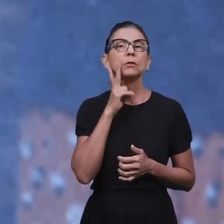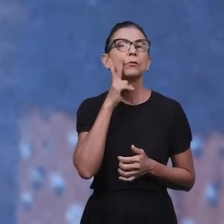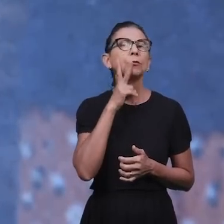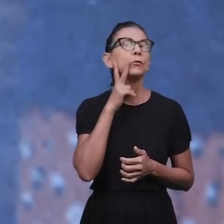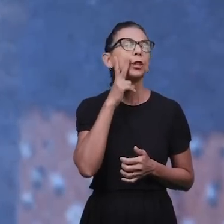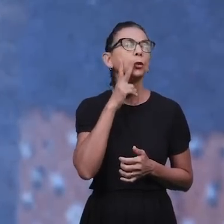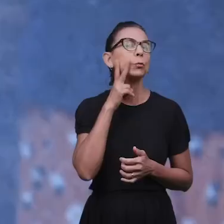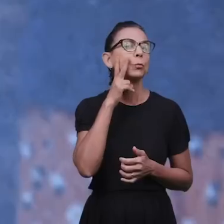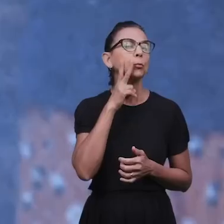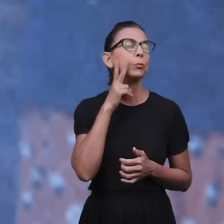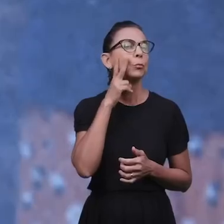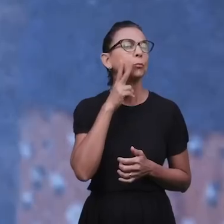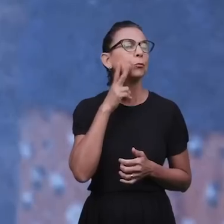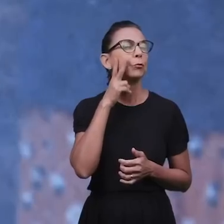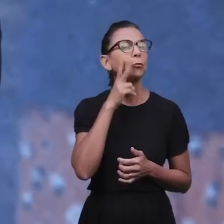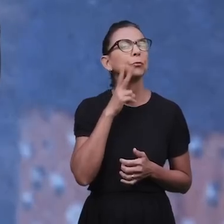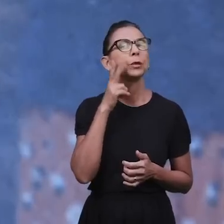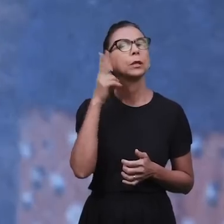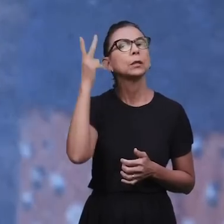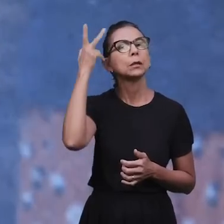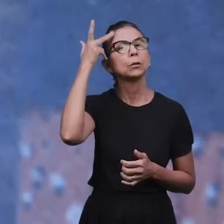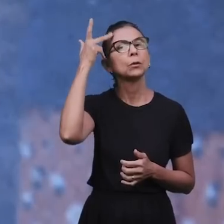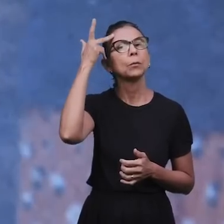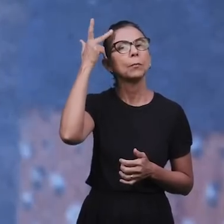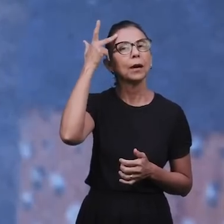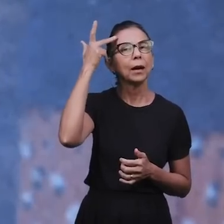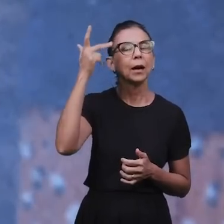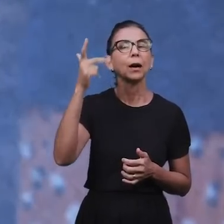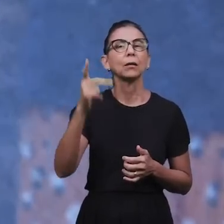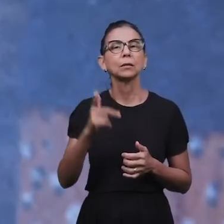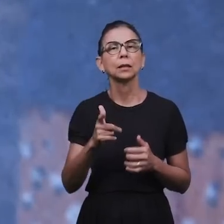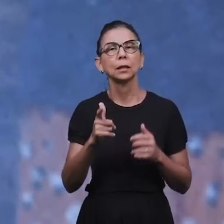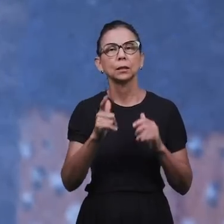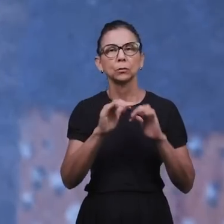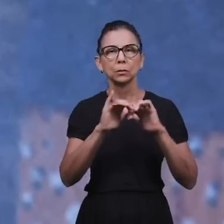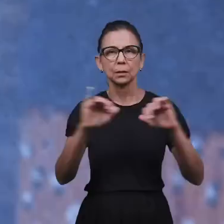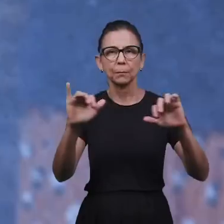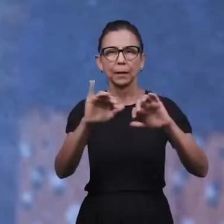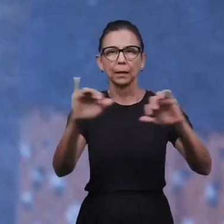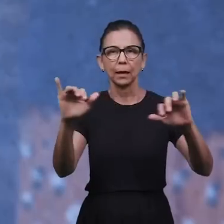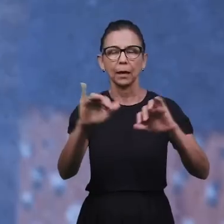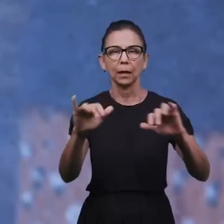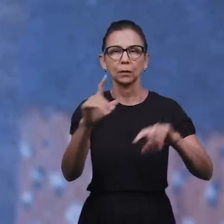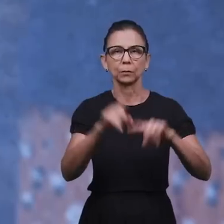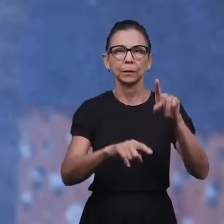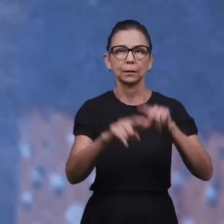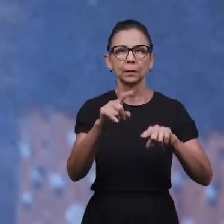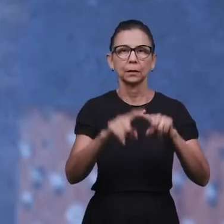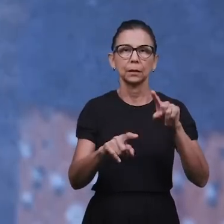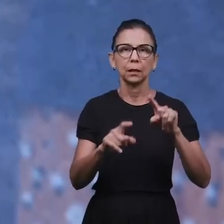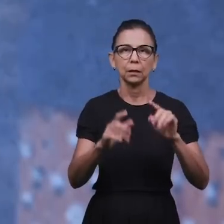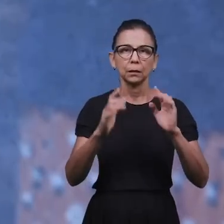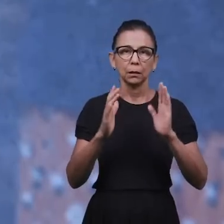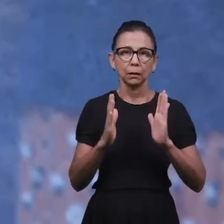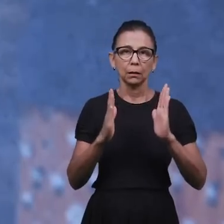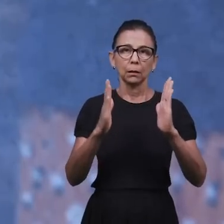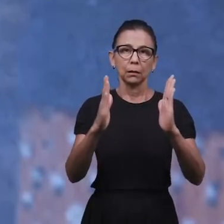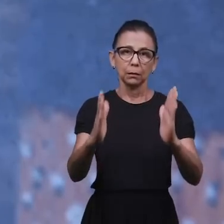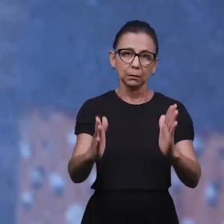eu ia, o caminho mais curto era aquele. Mas na hora que eu me dirigi para passar por aquele corredor, o Senhor tocou no meu coração para eu não